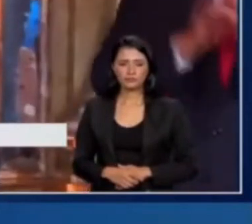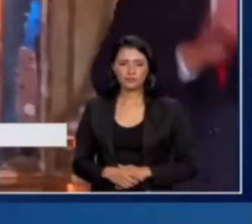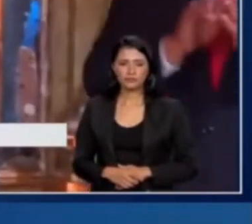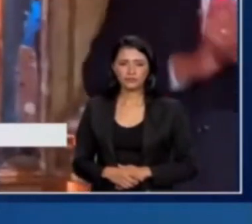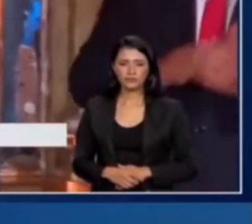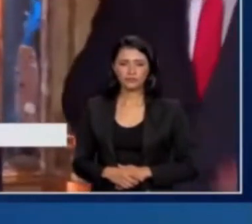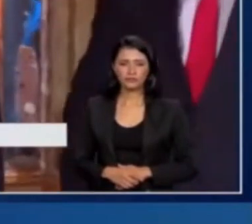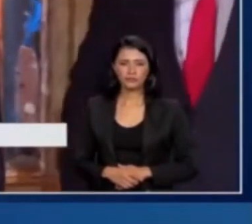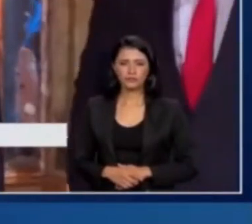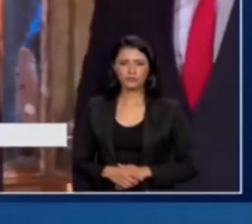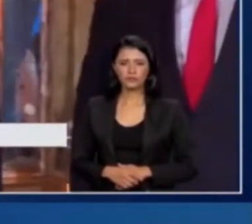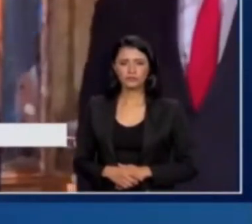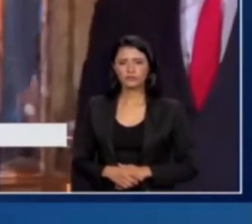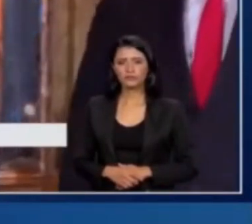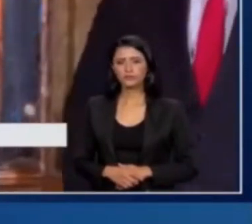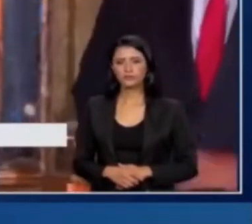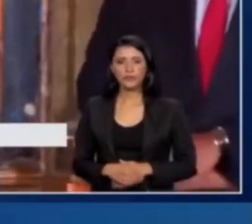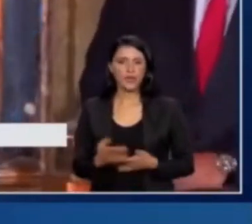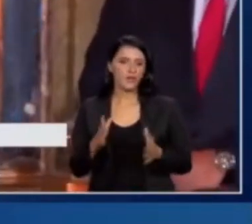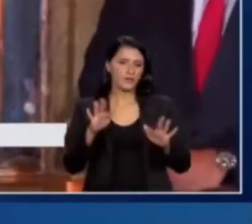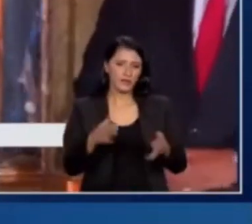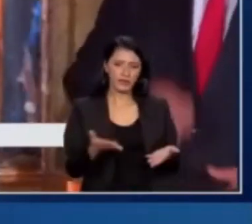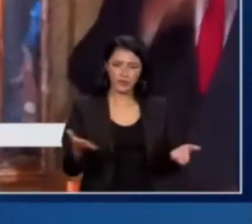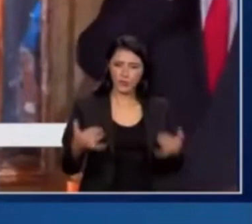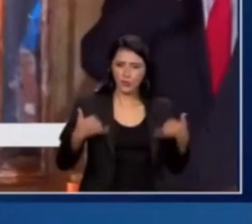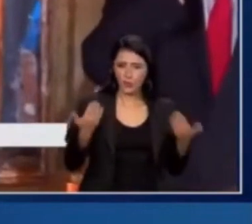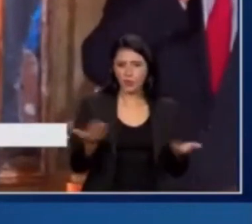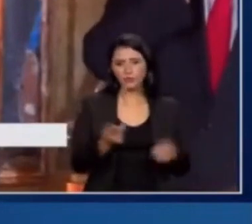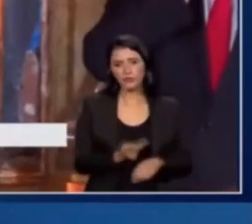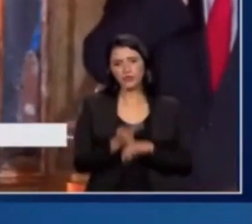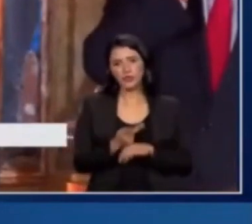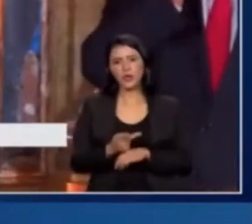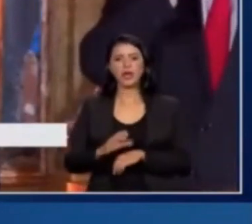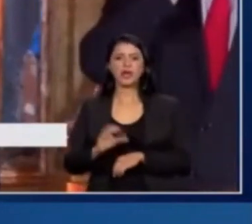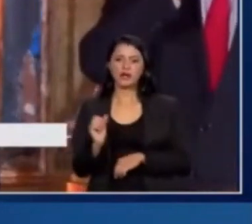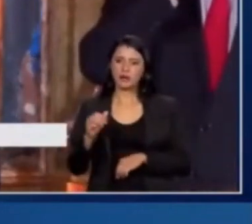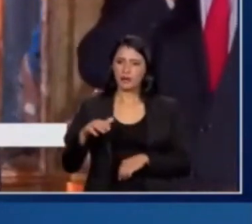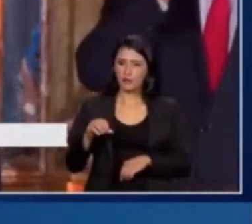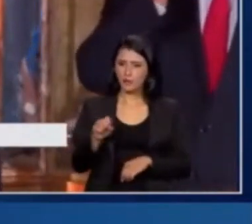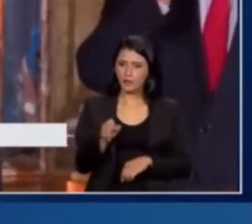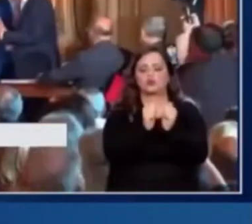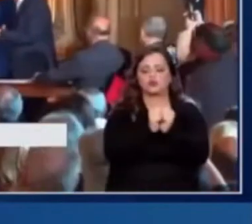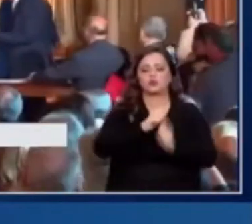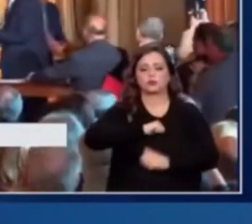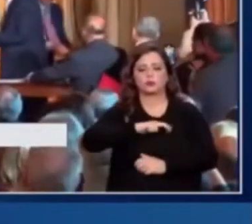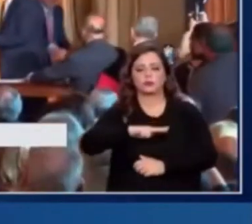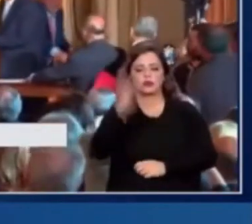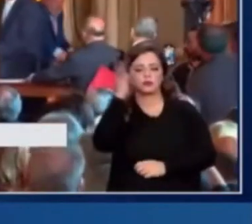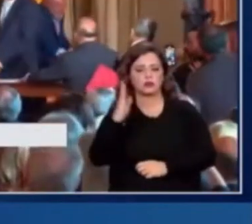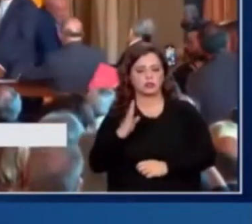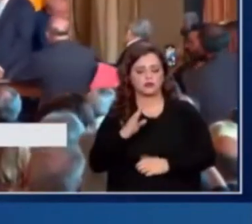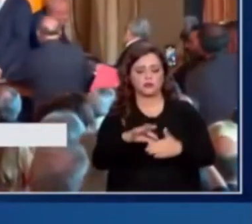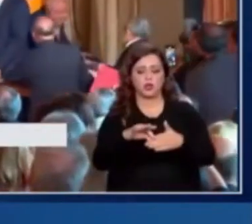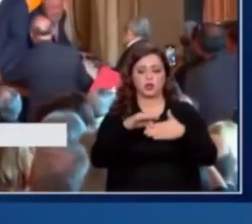nos preocupa e mostra essa articulação da extrema-direita em escala global, né? E o Brasil é